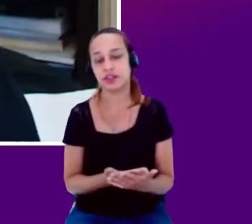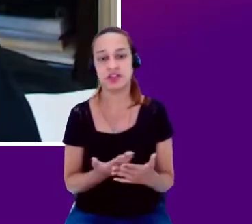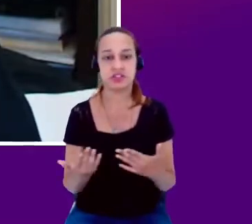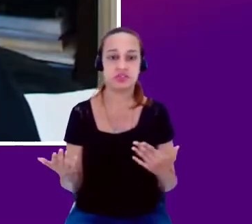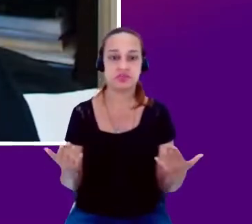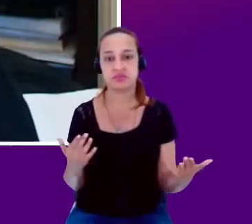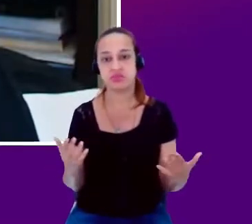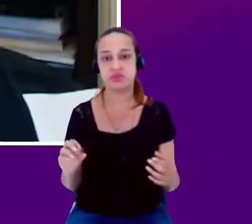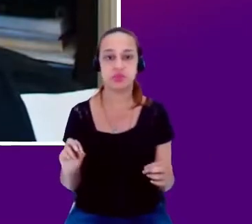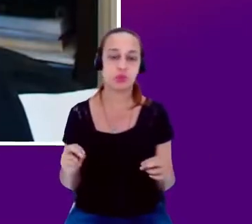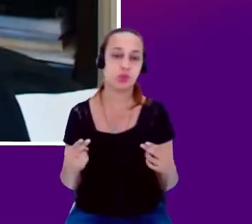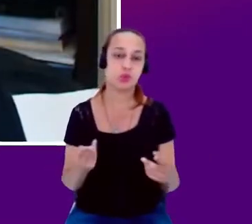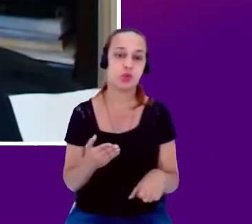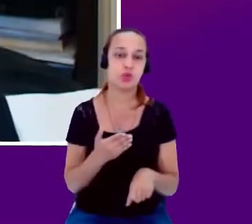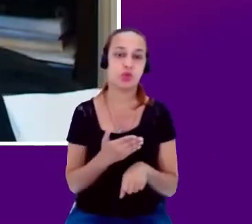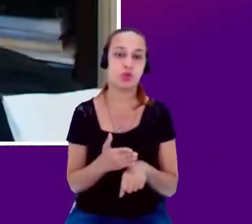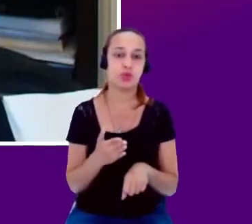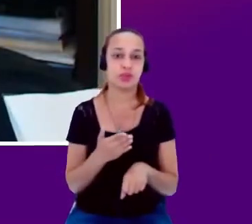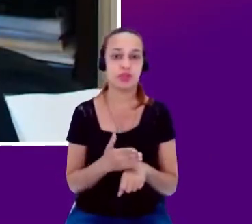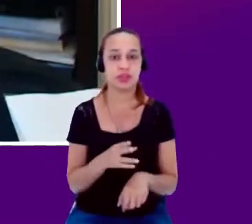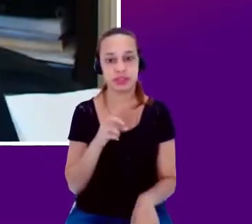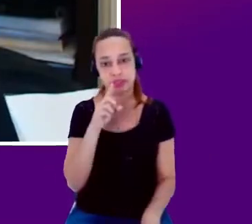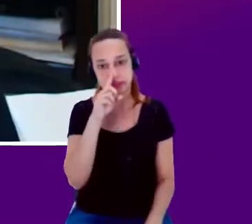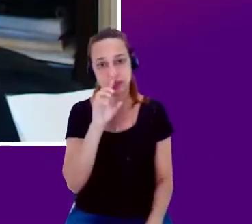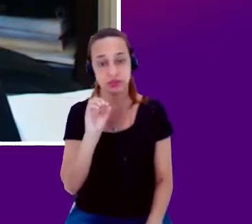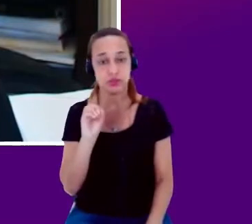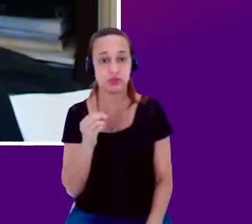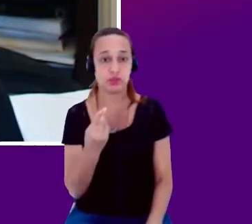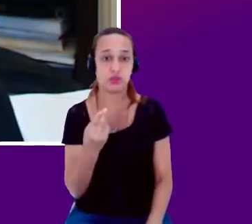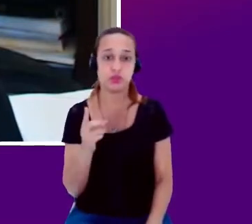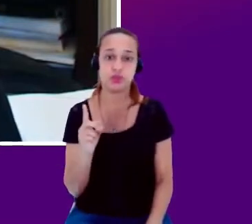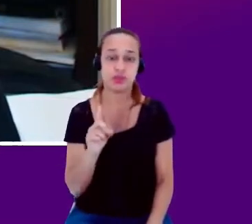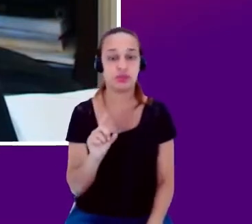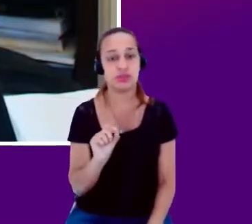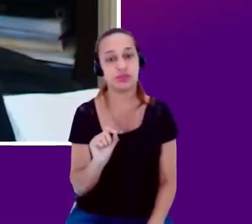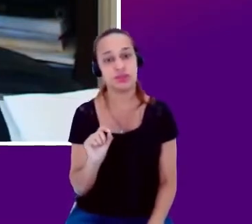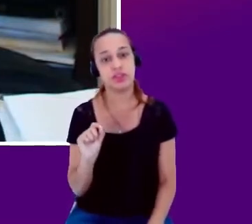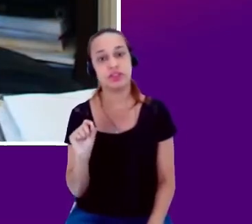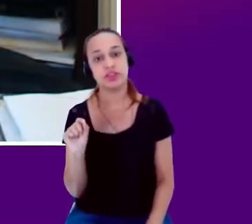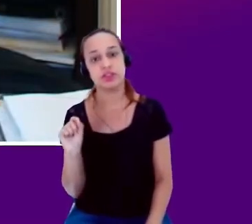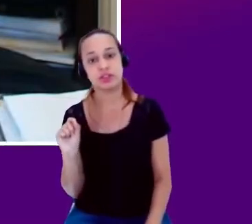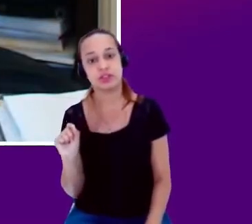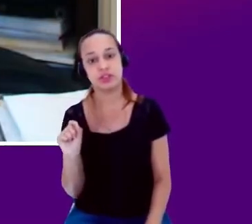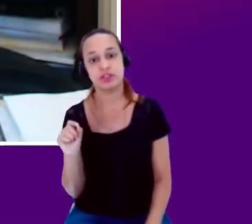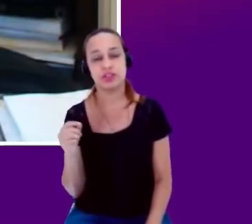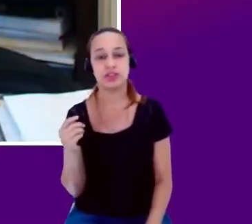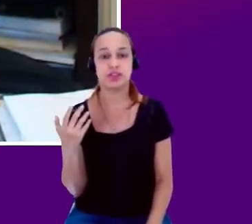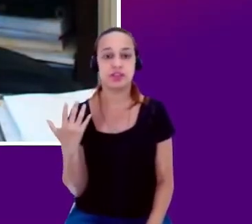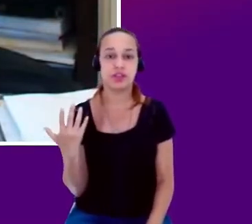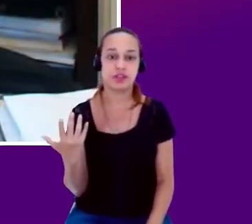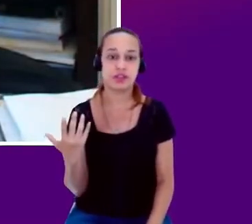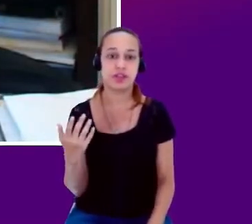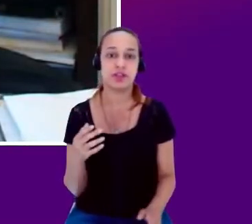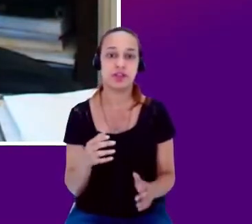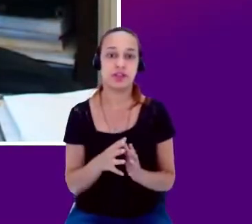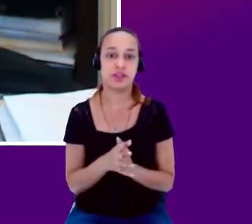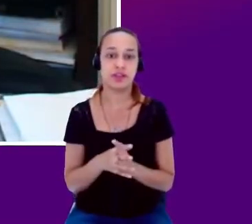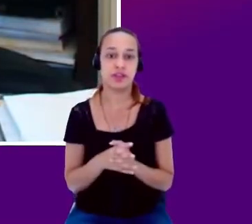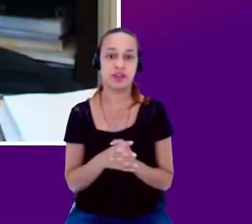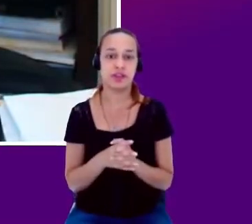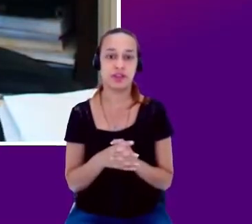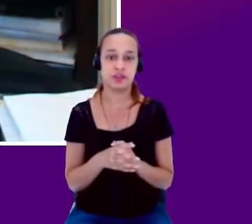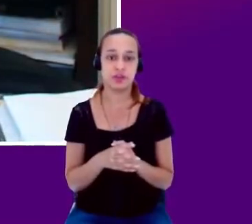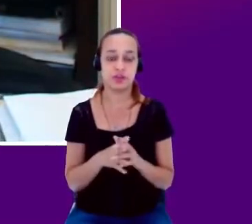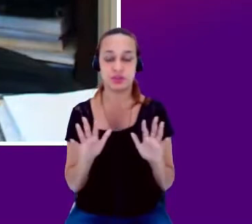ou pratica atividades de risco ou não, e isso tudo acaba sendo, de algum modo, colocado na mesa de debate,